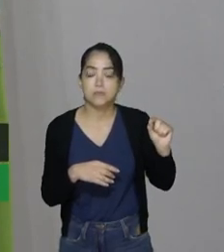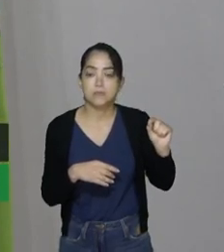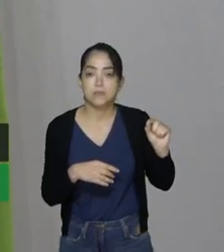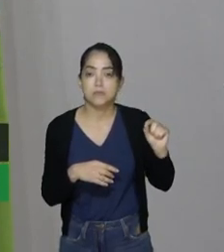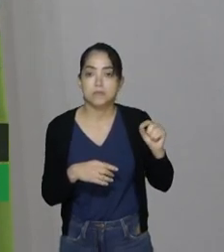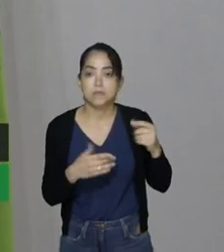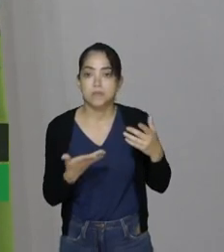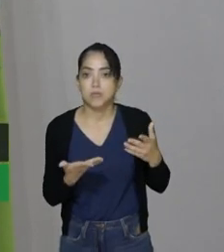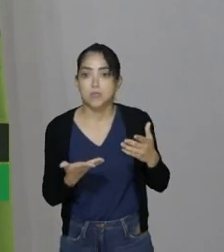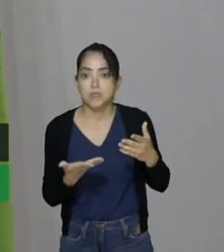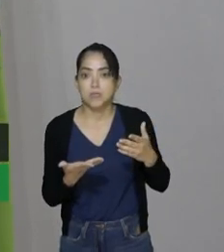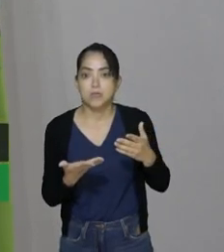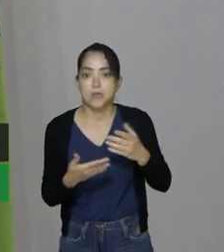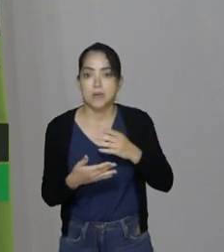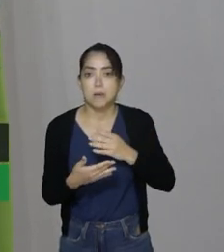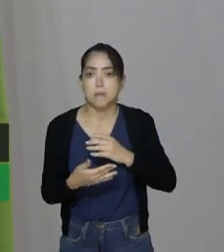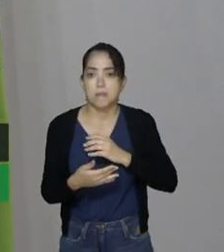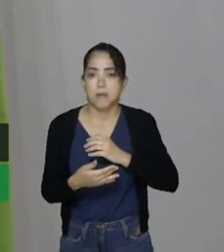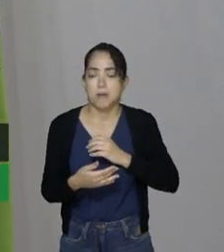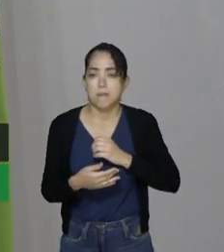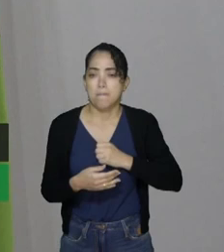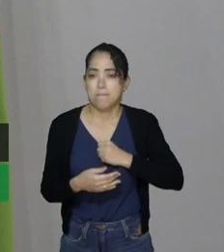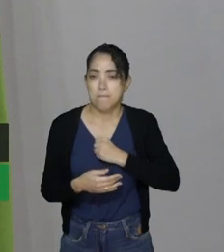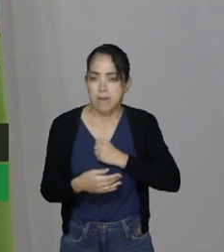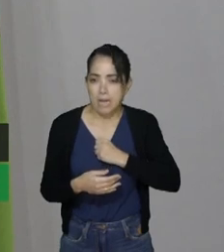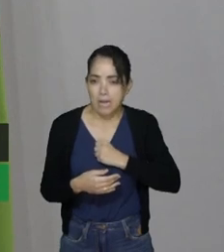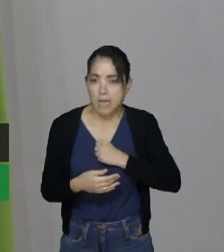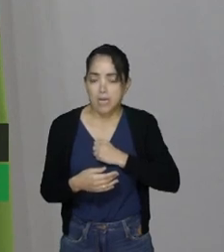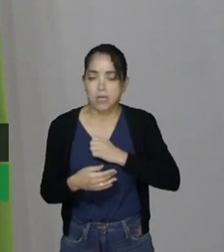levar nenhum tipo de mágoa dentro do seu coração.